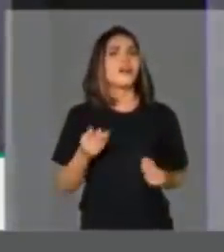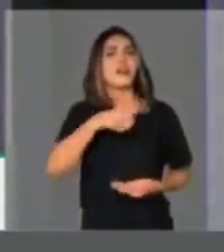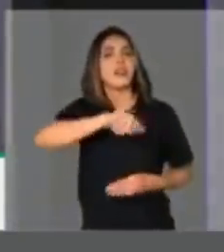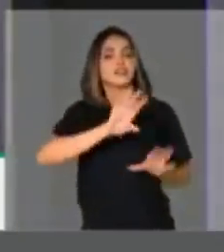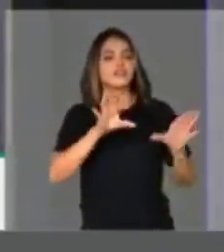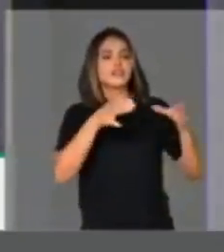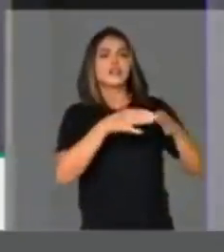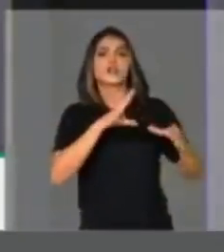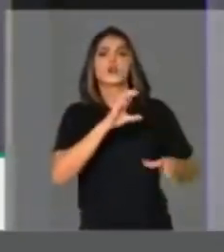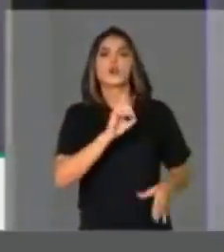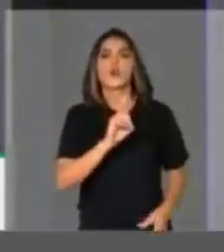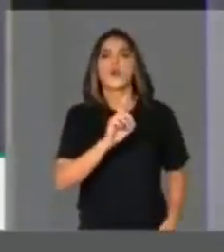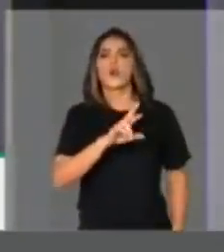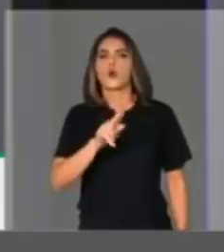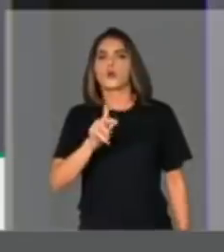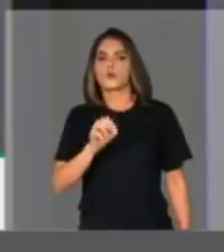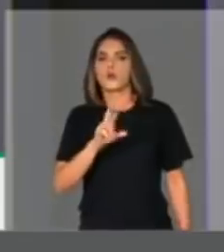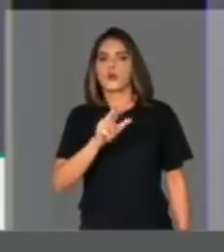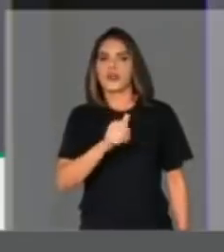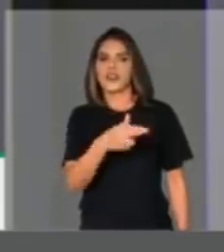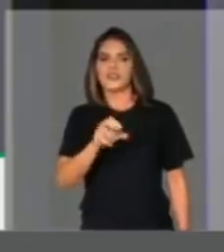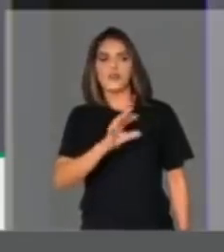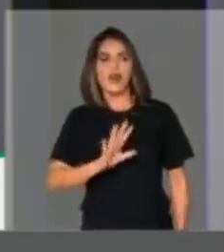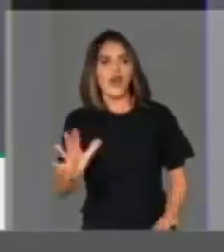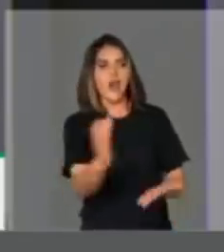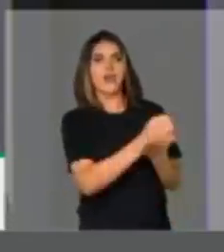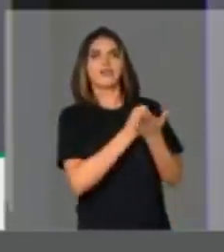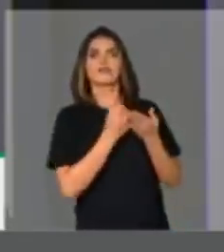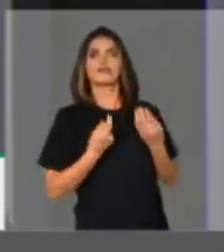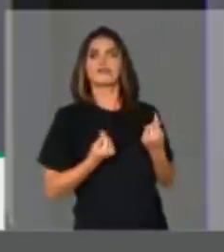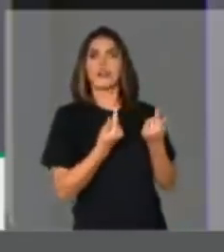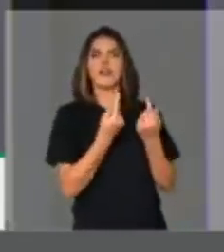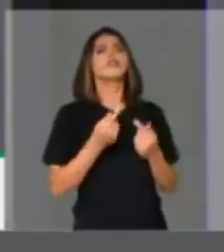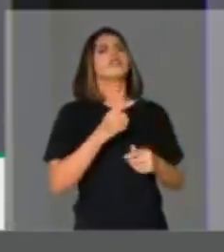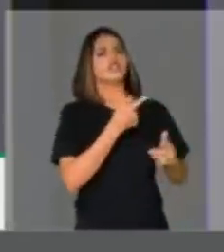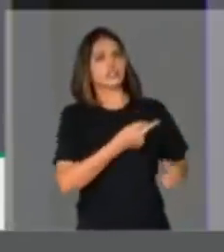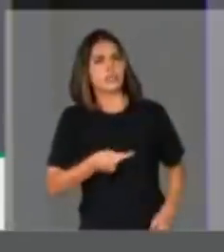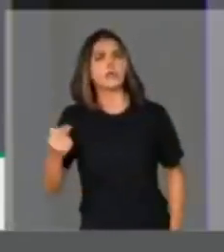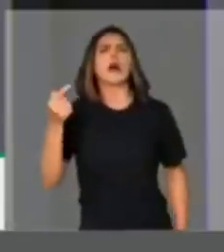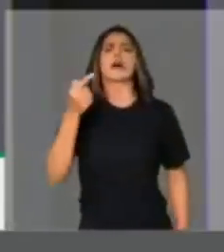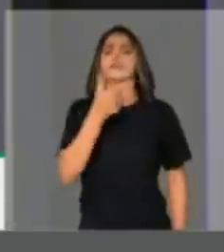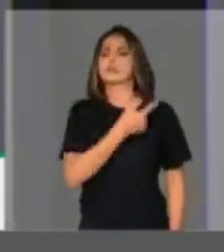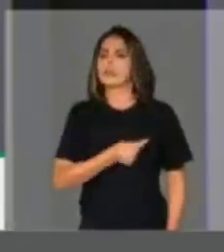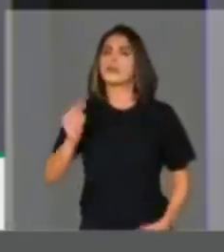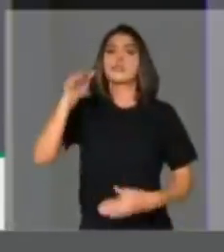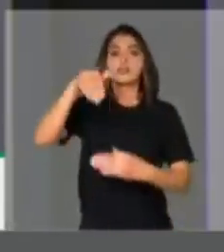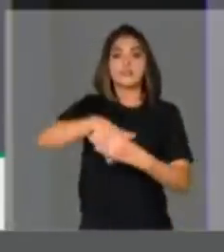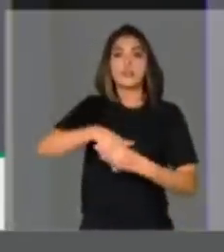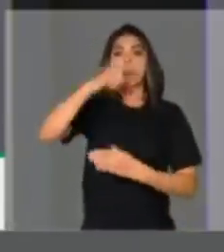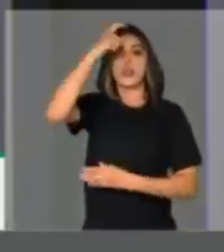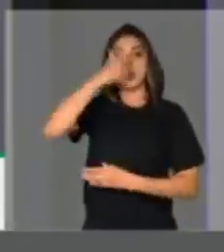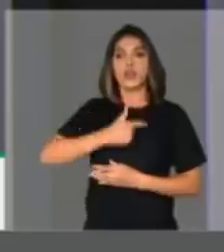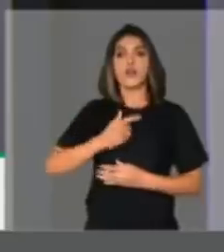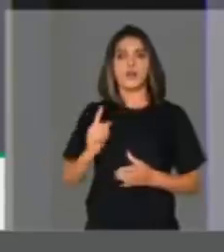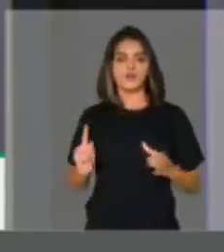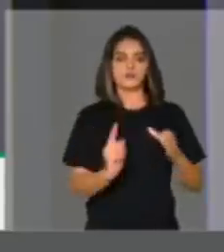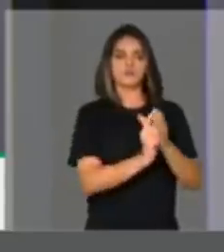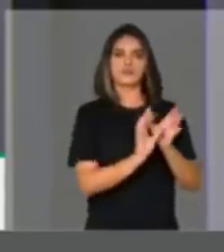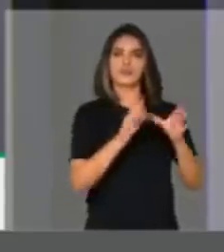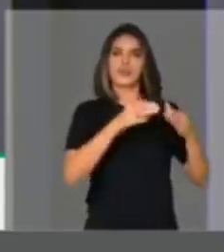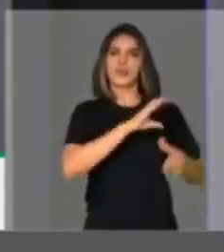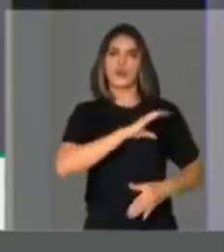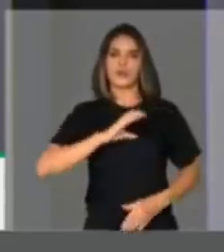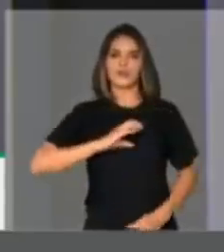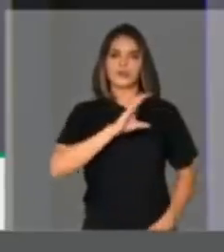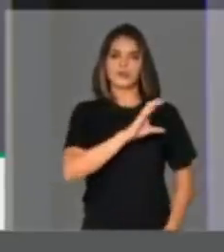pelas corporações que raptam nosso orçamento e que toda semana a gente tem votação. Eu particularmente faço parte da Comissão de